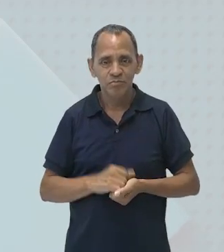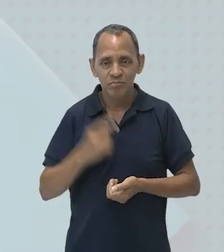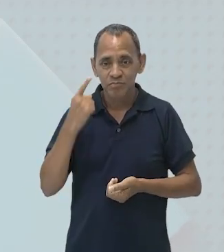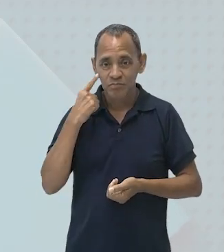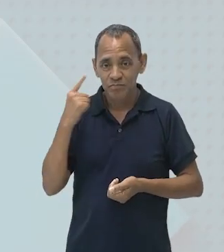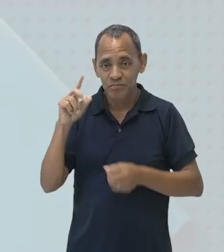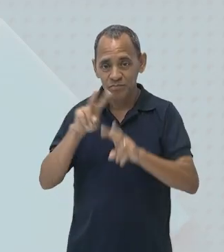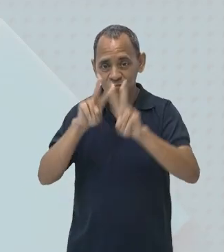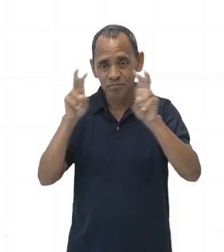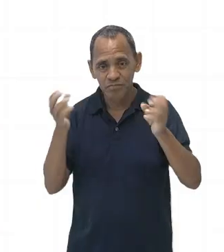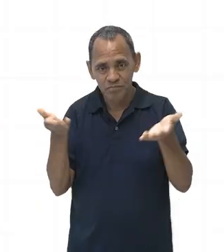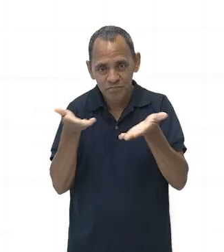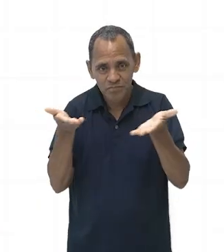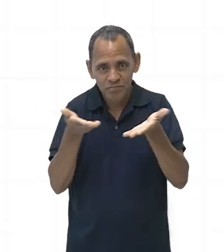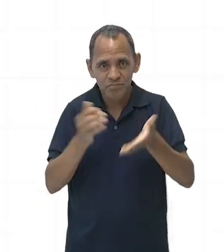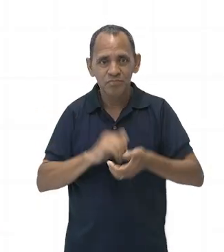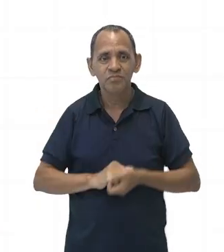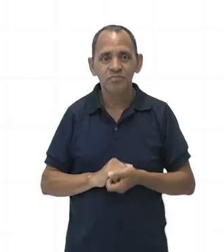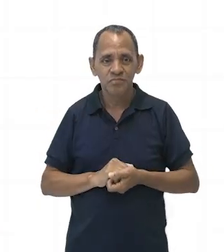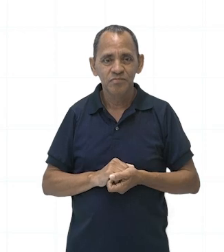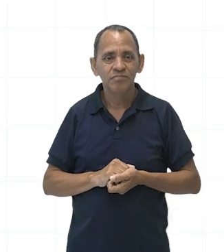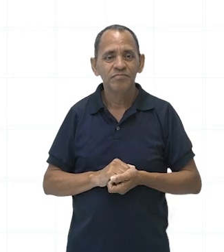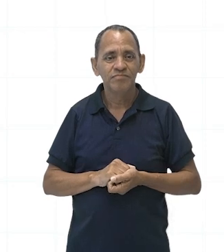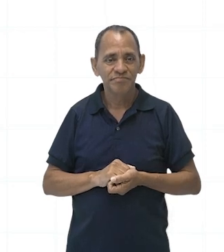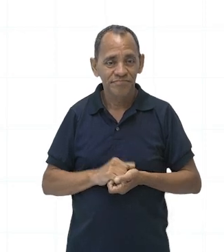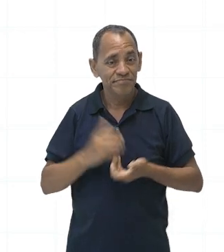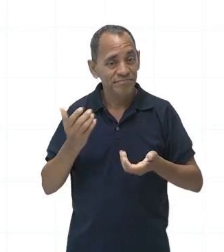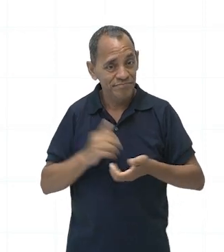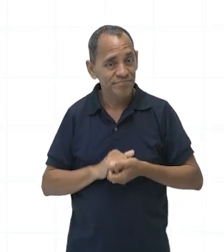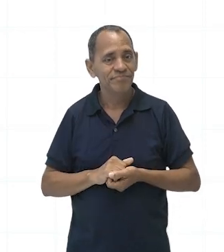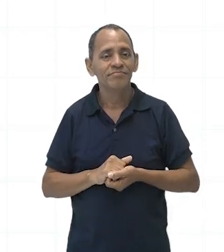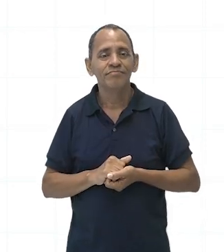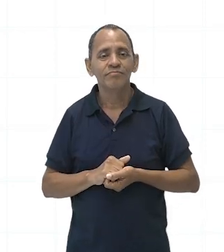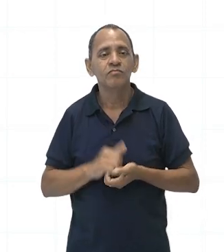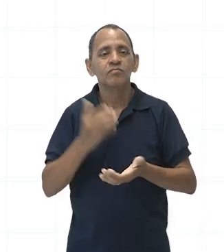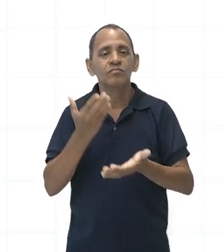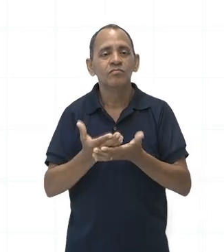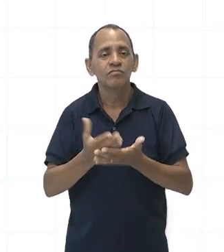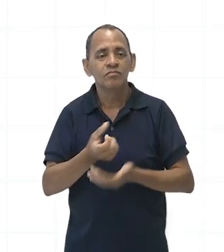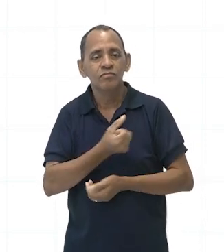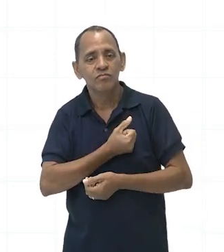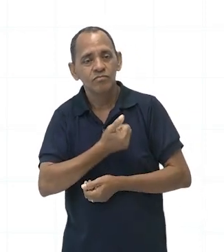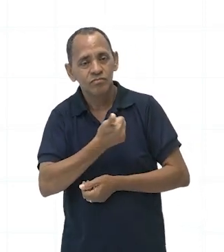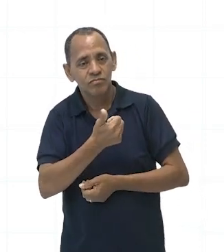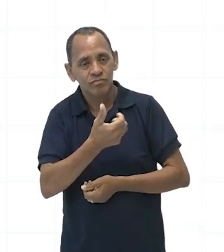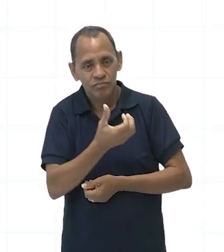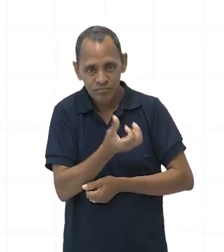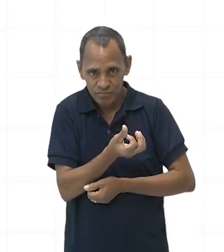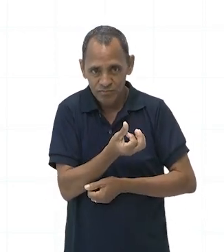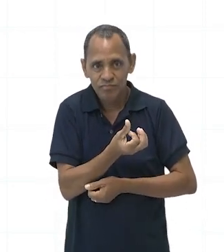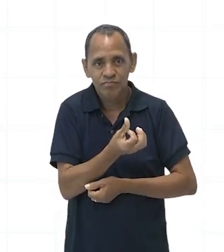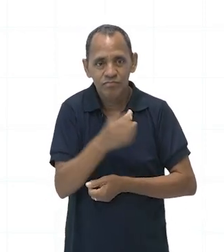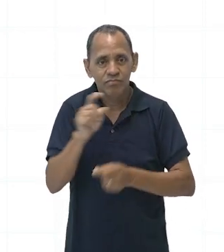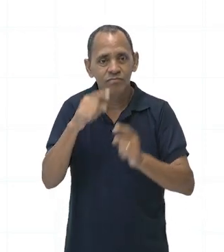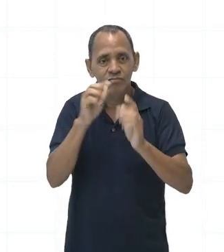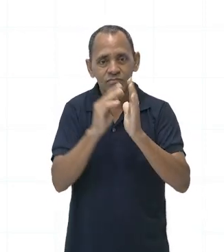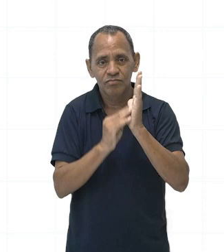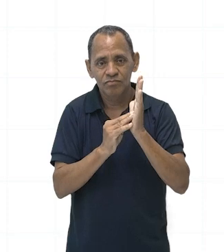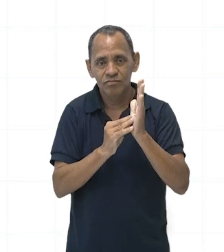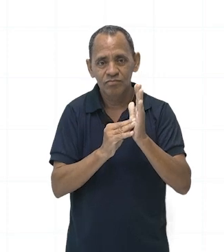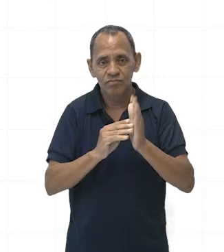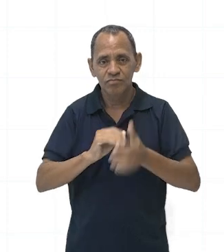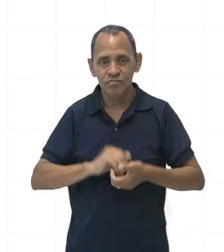qual será a nossa aula de hoje? Muito bem, hoje é a nossa aula 16, o nosso objeto